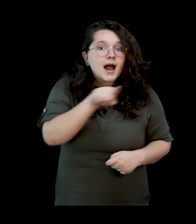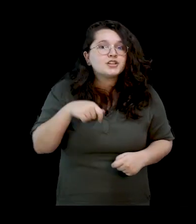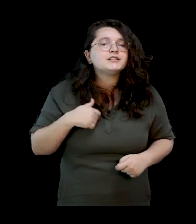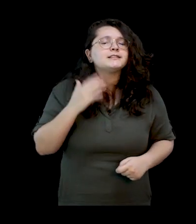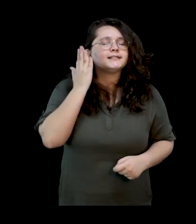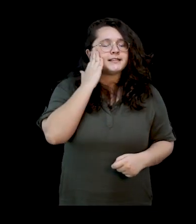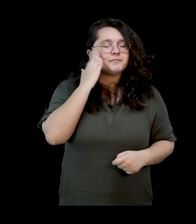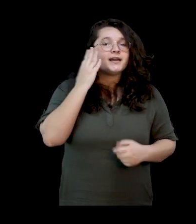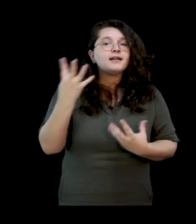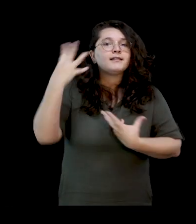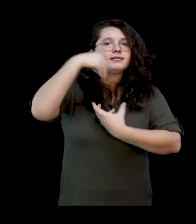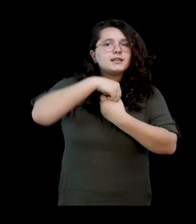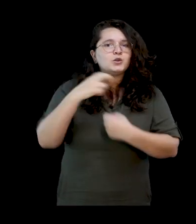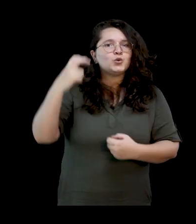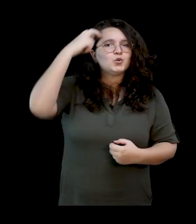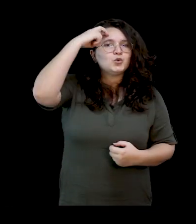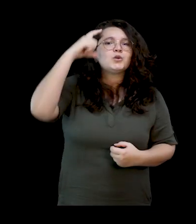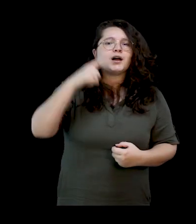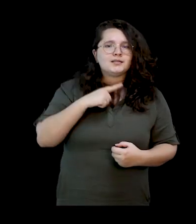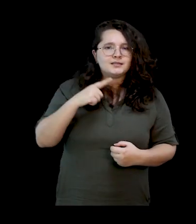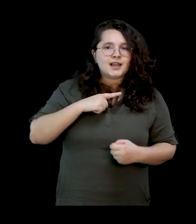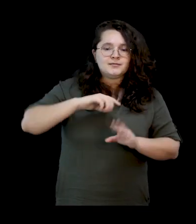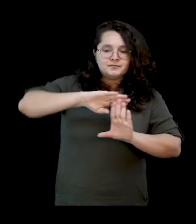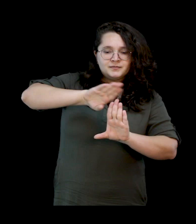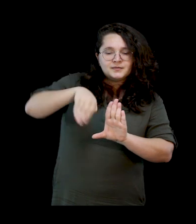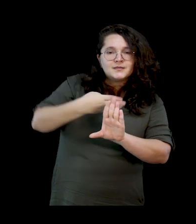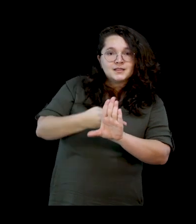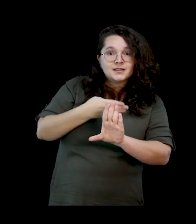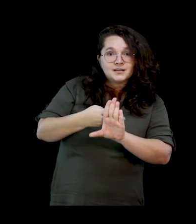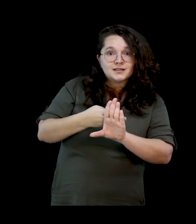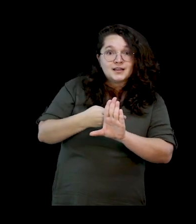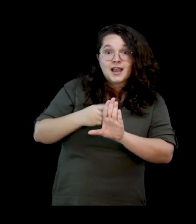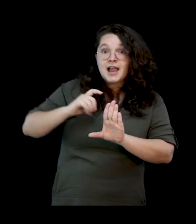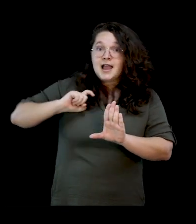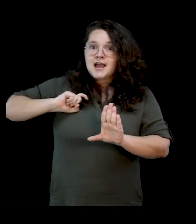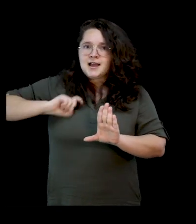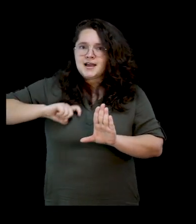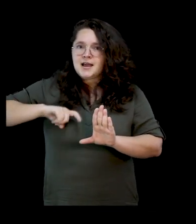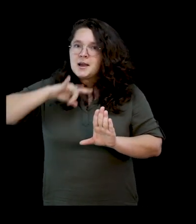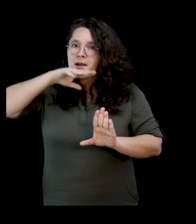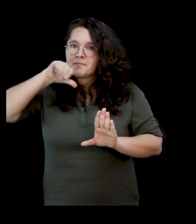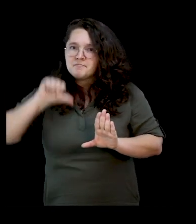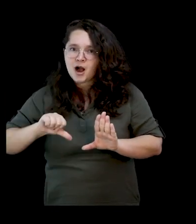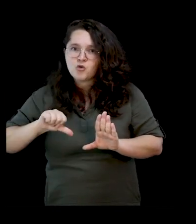um elemento maligno e perverso nela contido. O problema é que